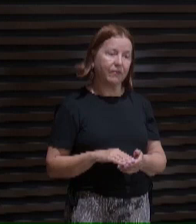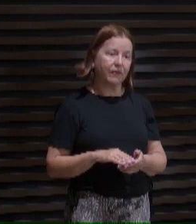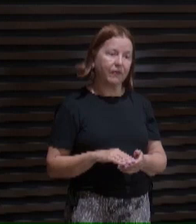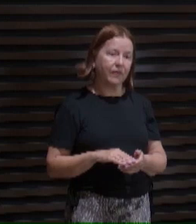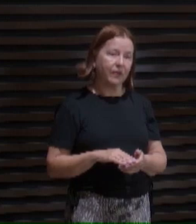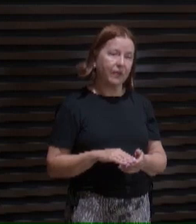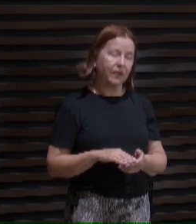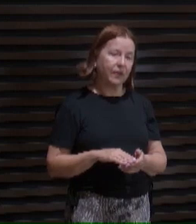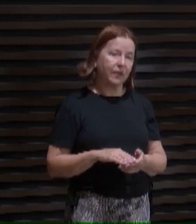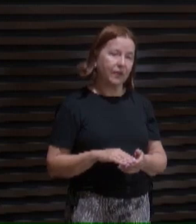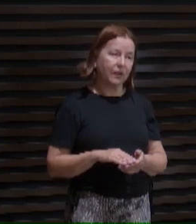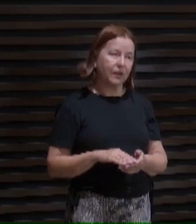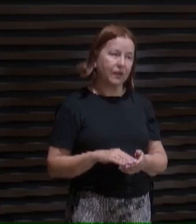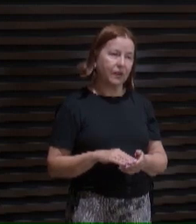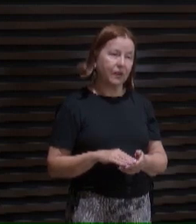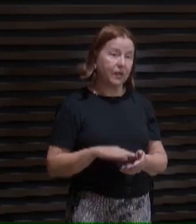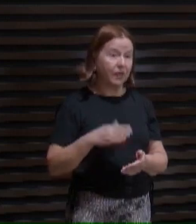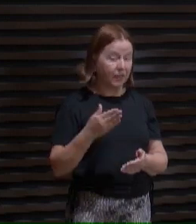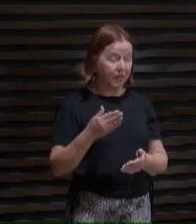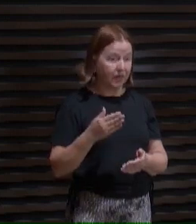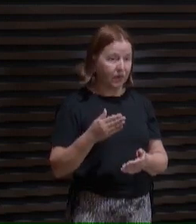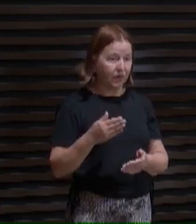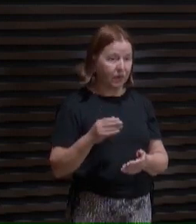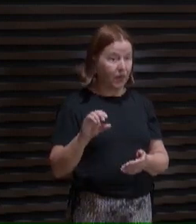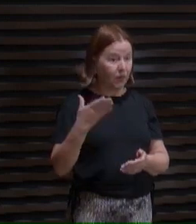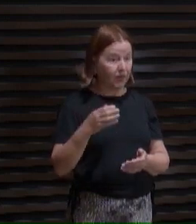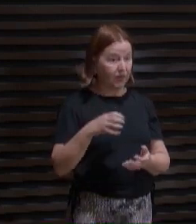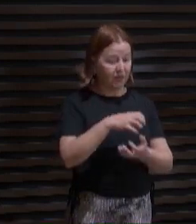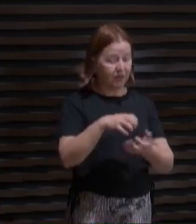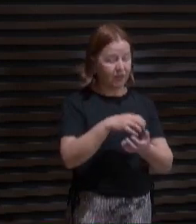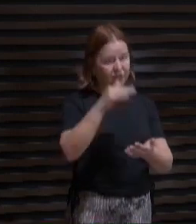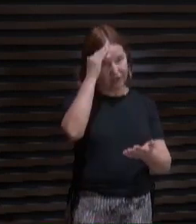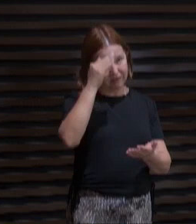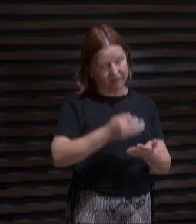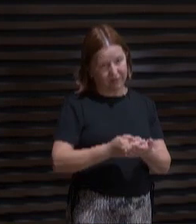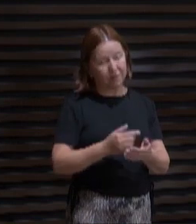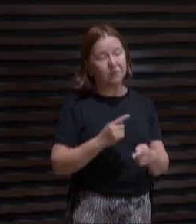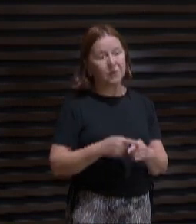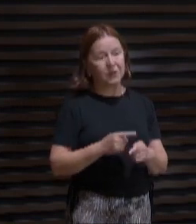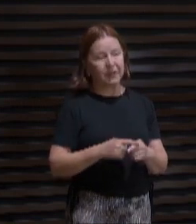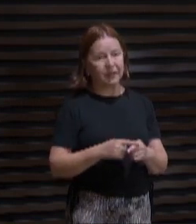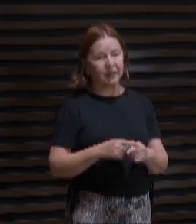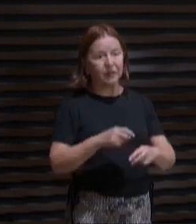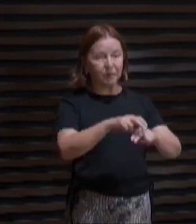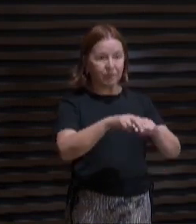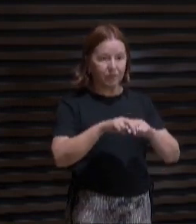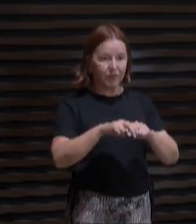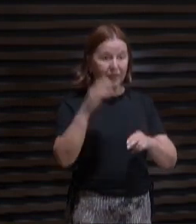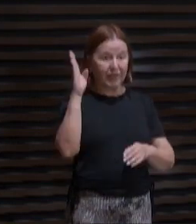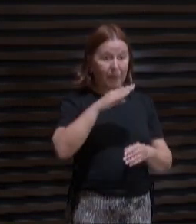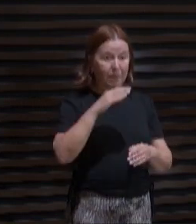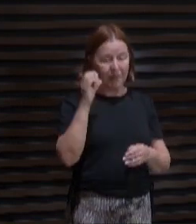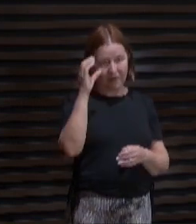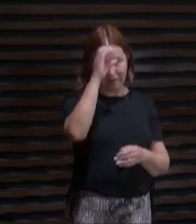fé que isso produziu. Muitas vezes, uma má compreensão de algum texto bíblico